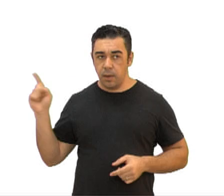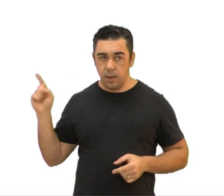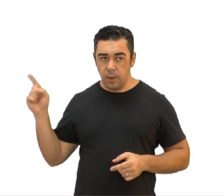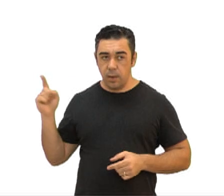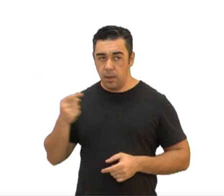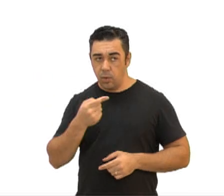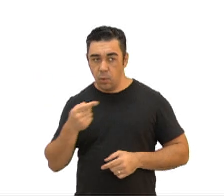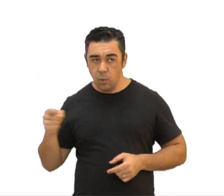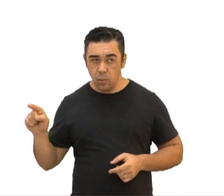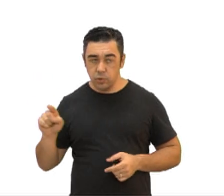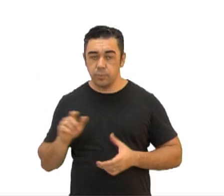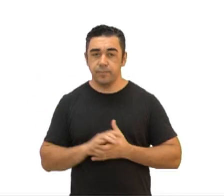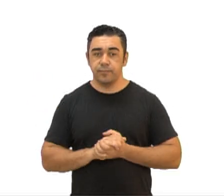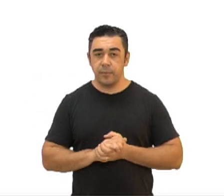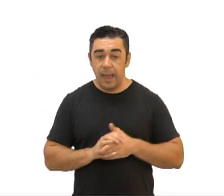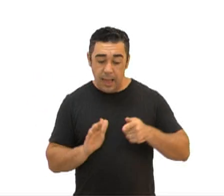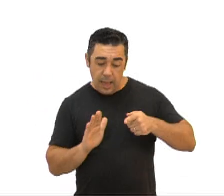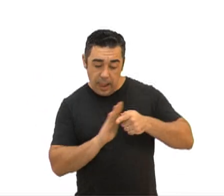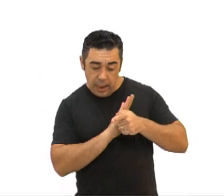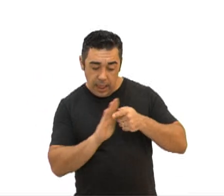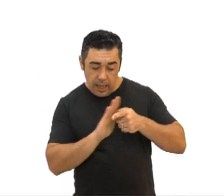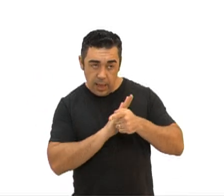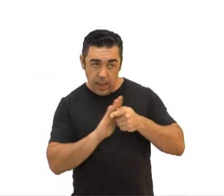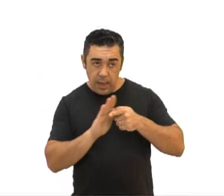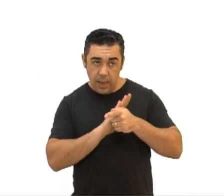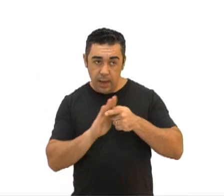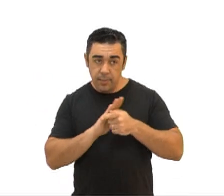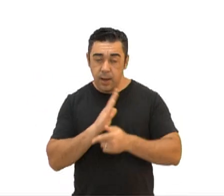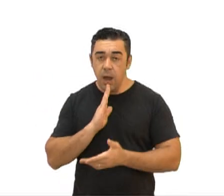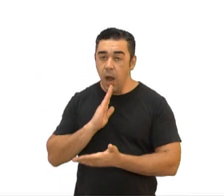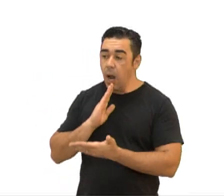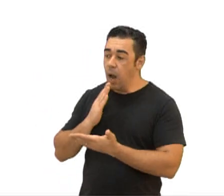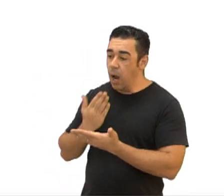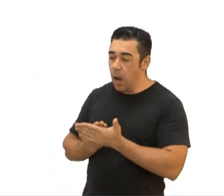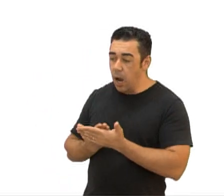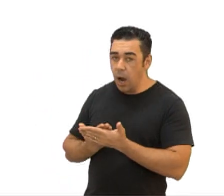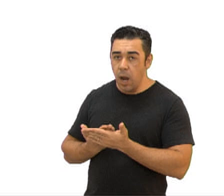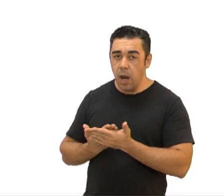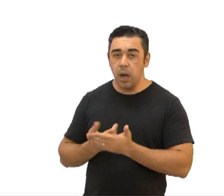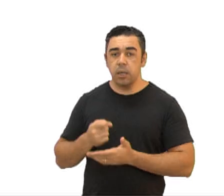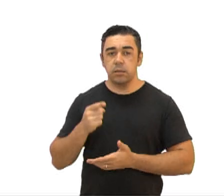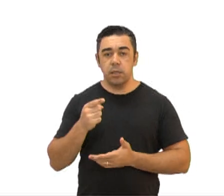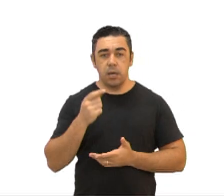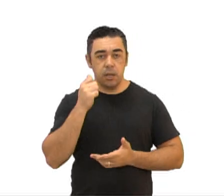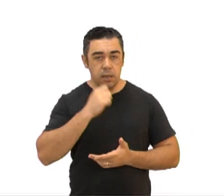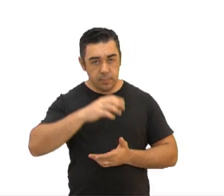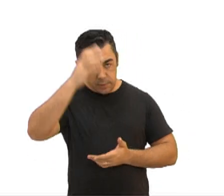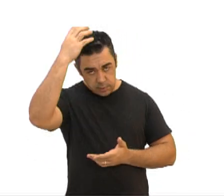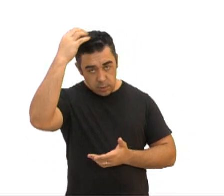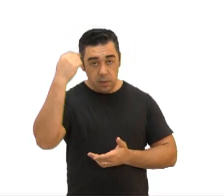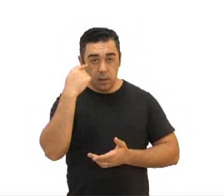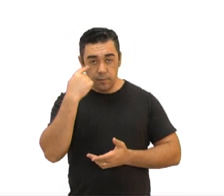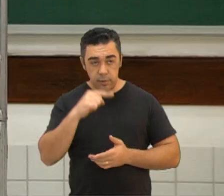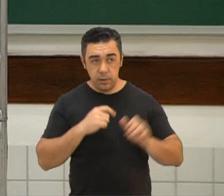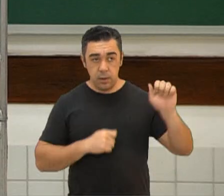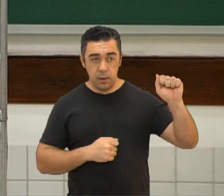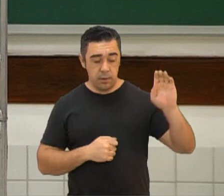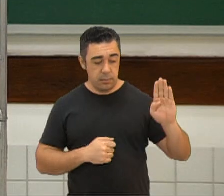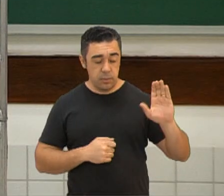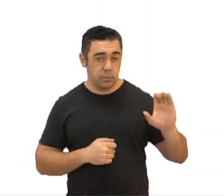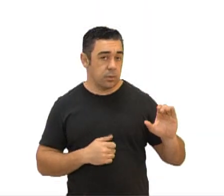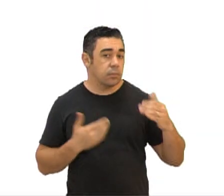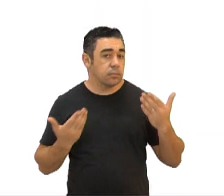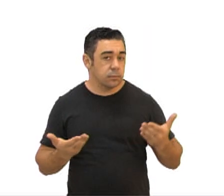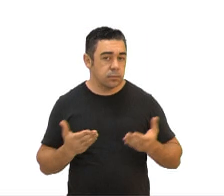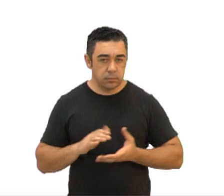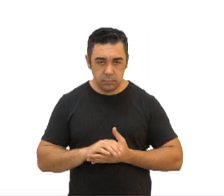a última, as lâmpadas se encantaram com a princesa, né? A última frase desse fragmento, e marquem uma das alternativas.